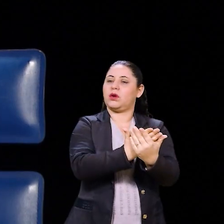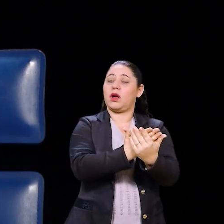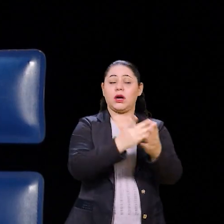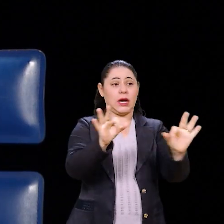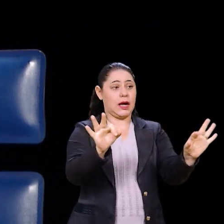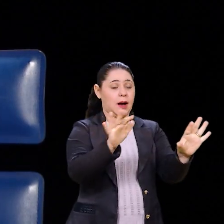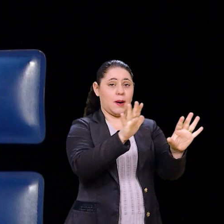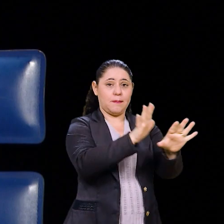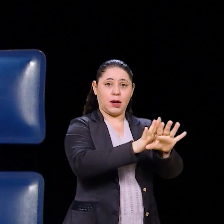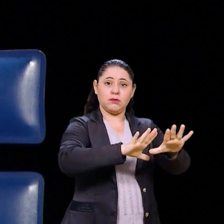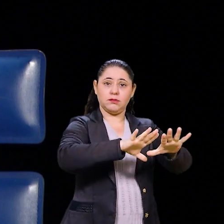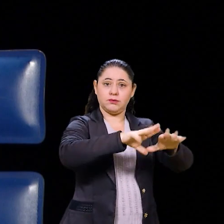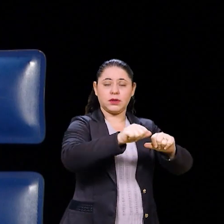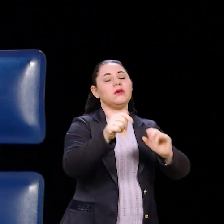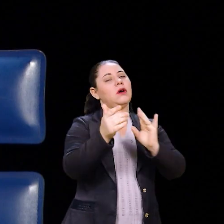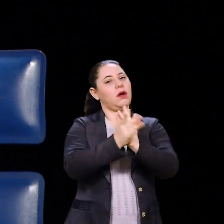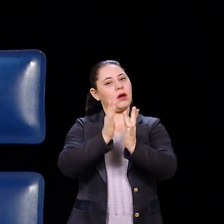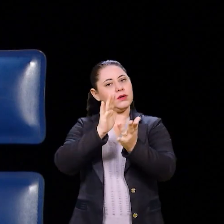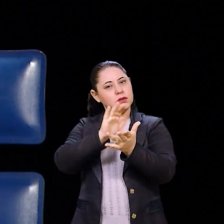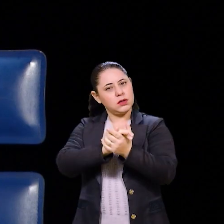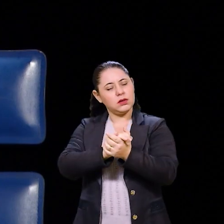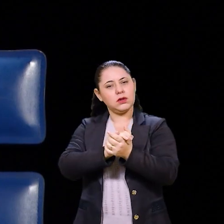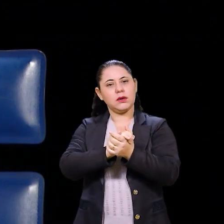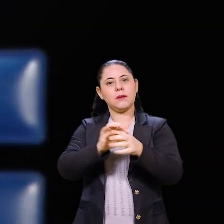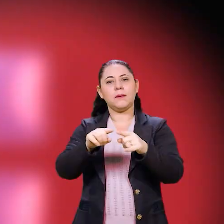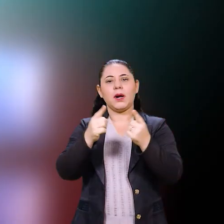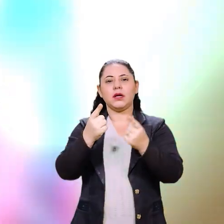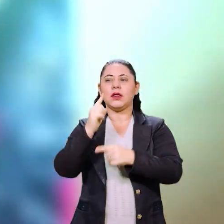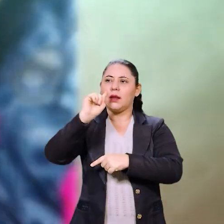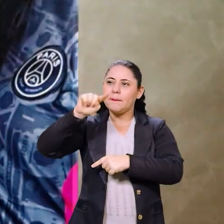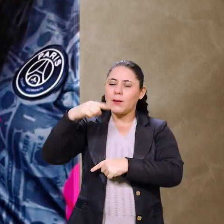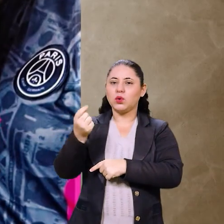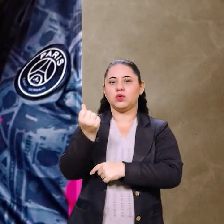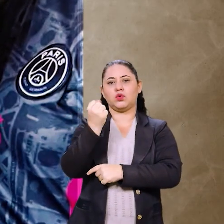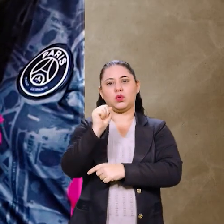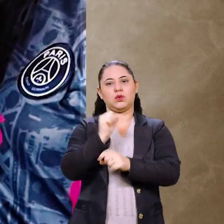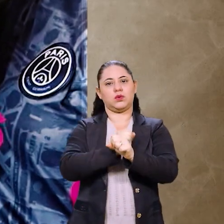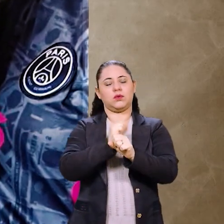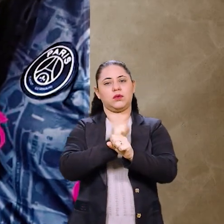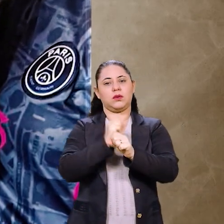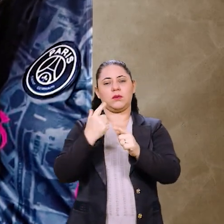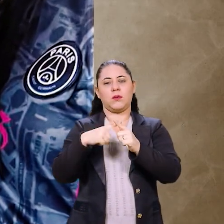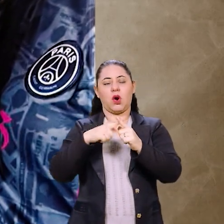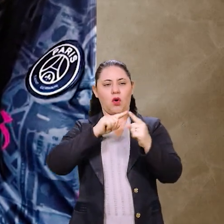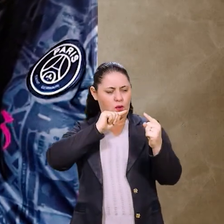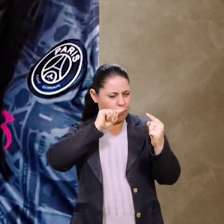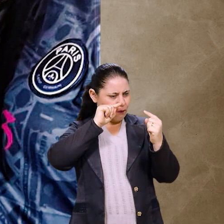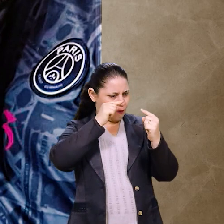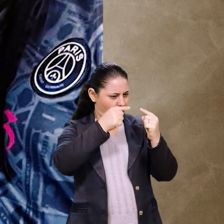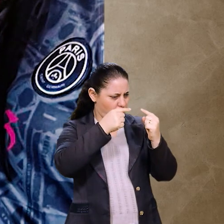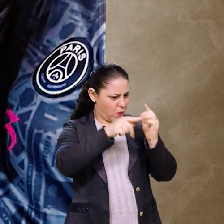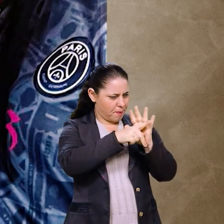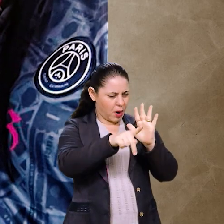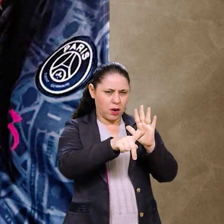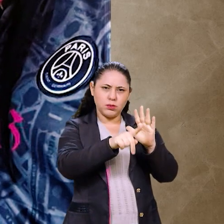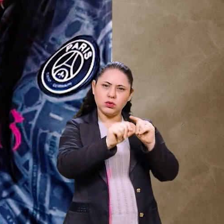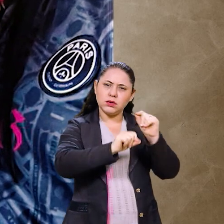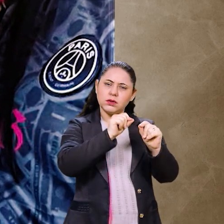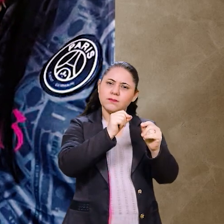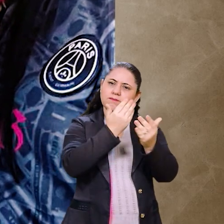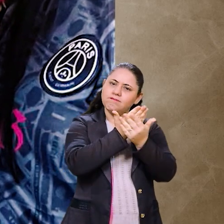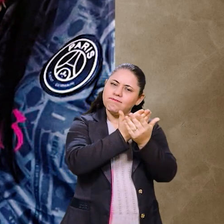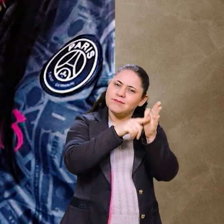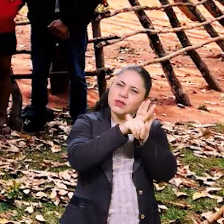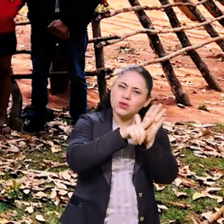E aí depois, terminando a graduação, eu casei, né? Mas depois de 8 anos, porque realmente eu estava focada ali